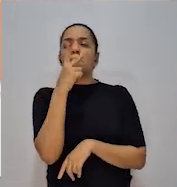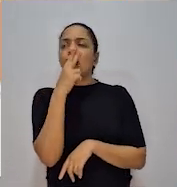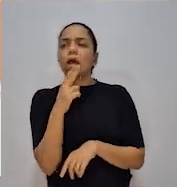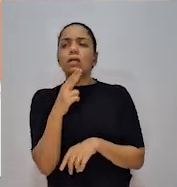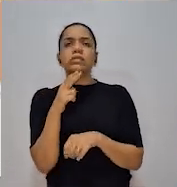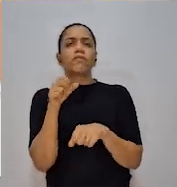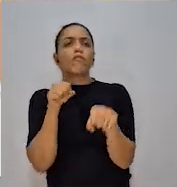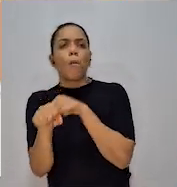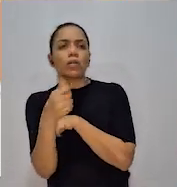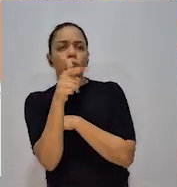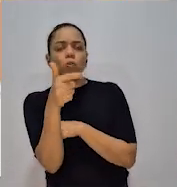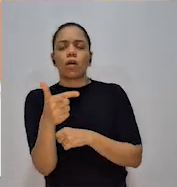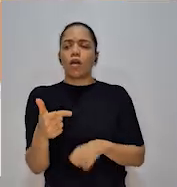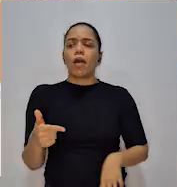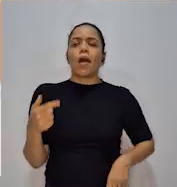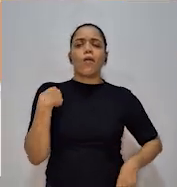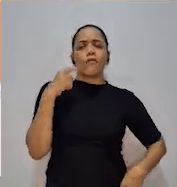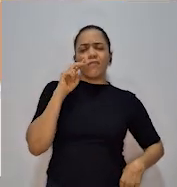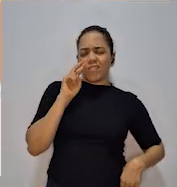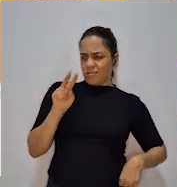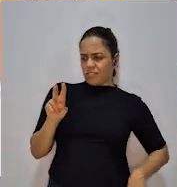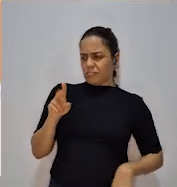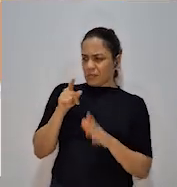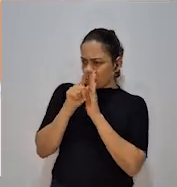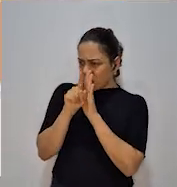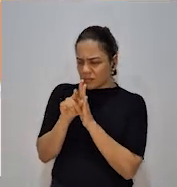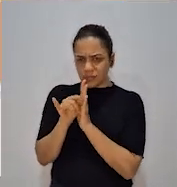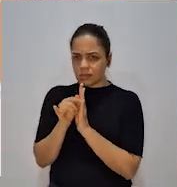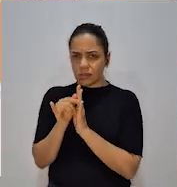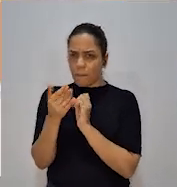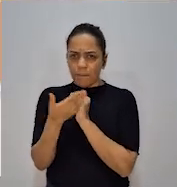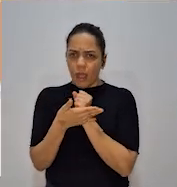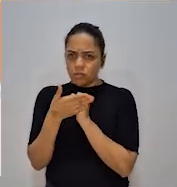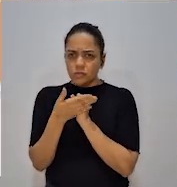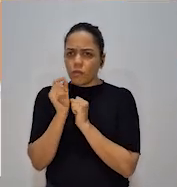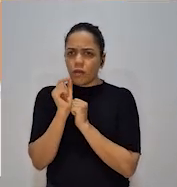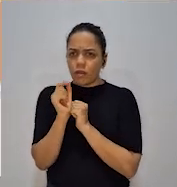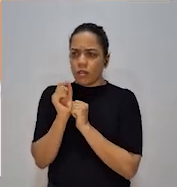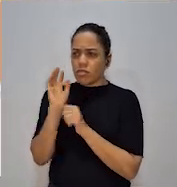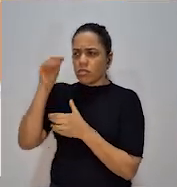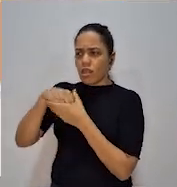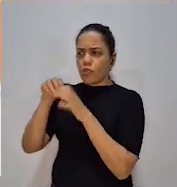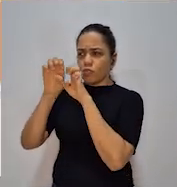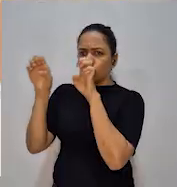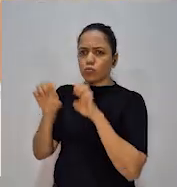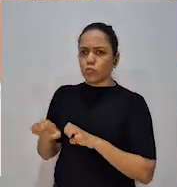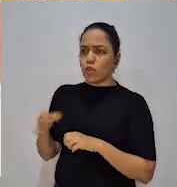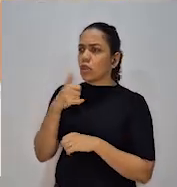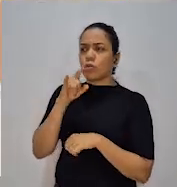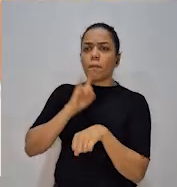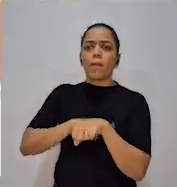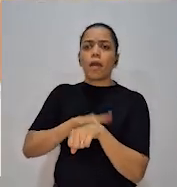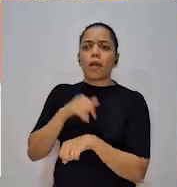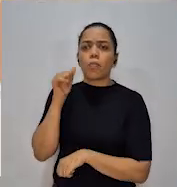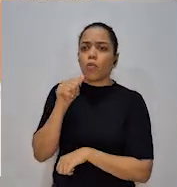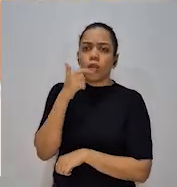N coisa. Aí a gente vai olhar coisas muito básicas, como infraestrutura, né? Aí você vai na fábrica dessa empresa, não tem um banheiro feminino,